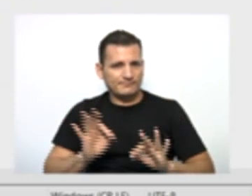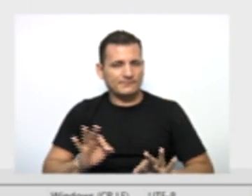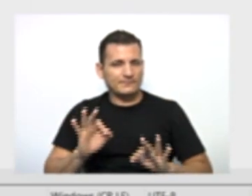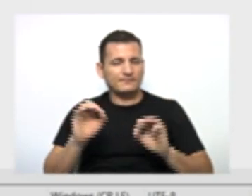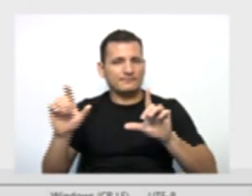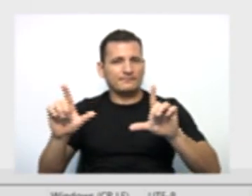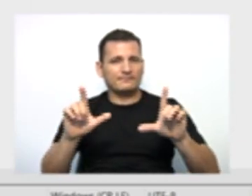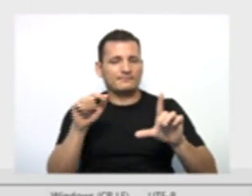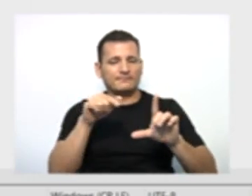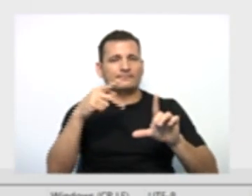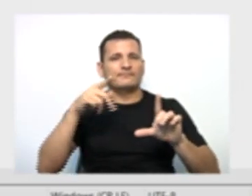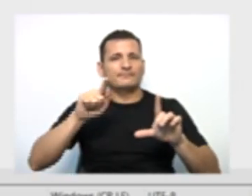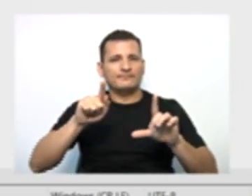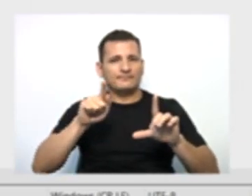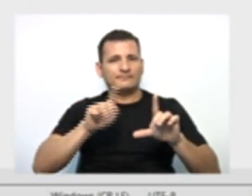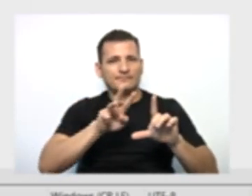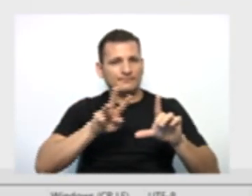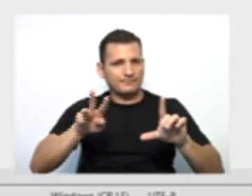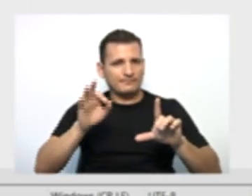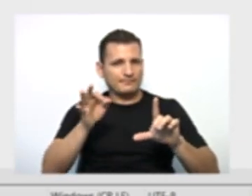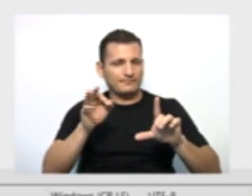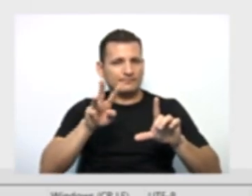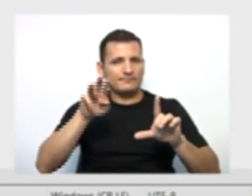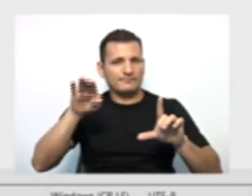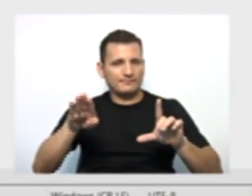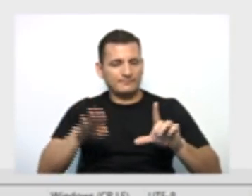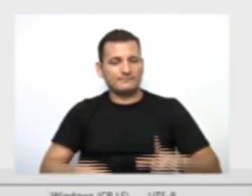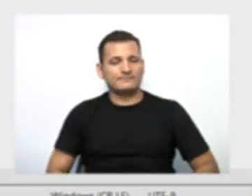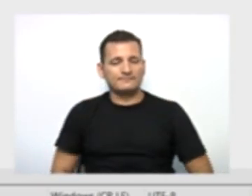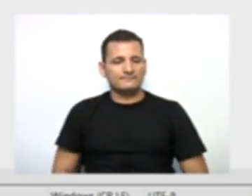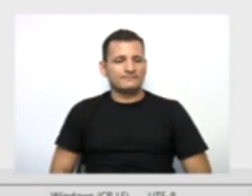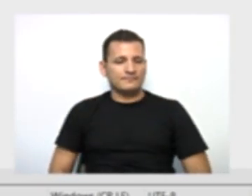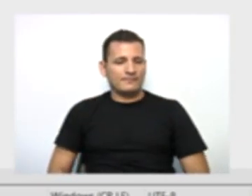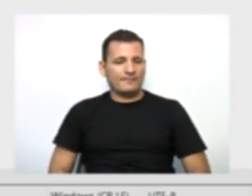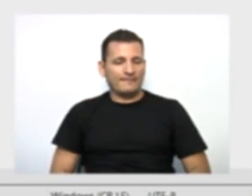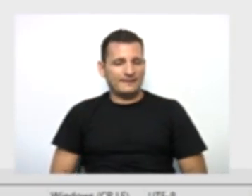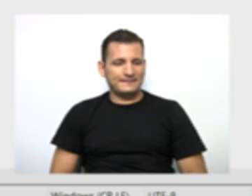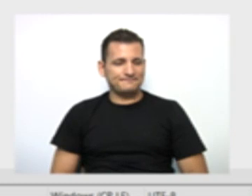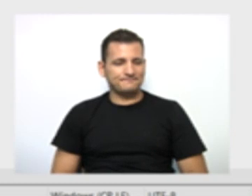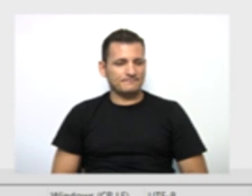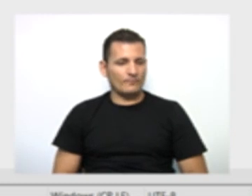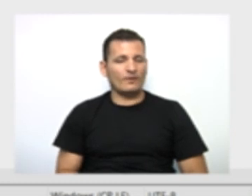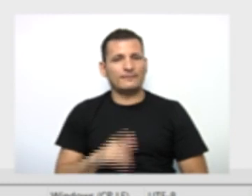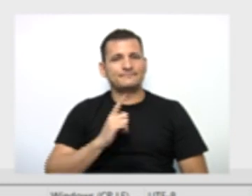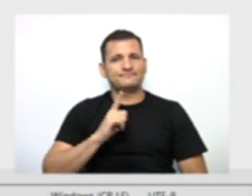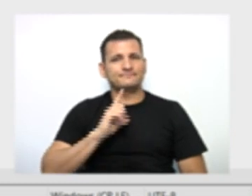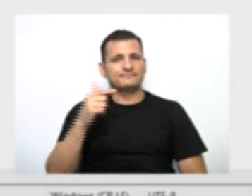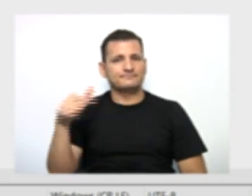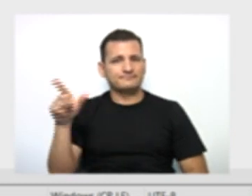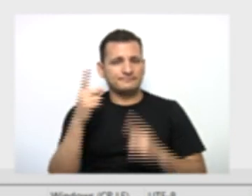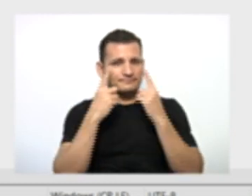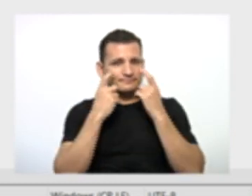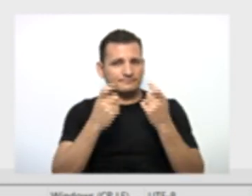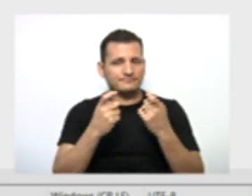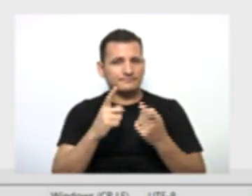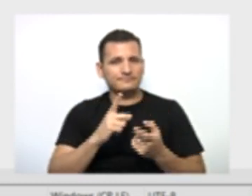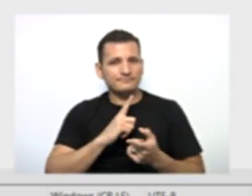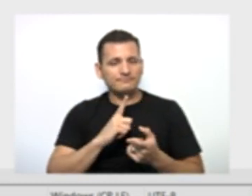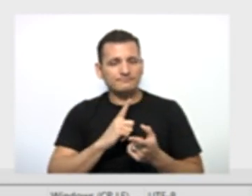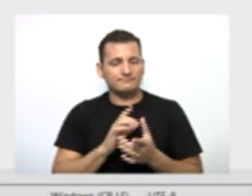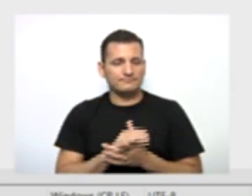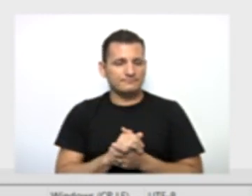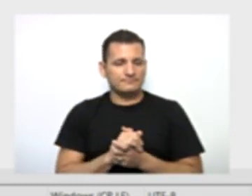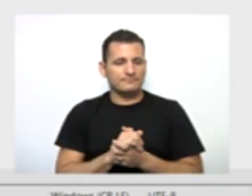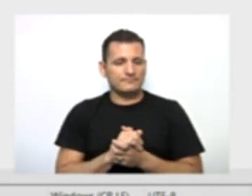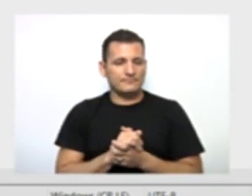mini página estática aqui web. Tem um outro recurso bem interessante, pessoal, que